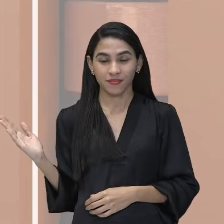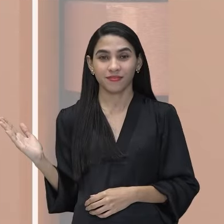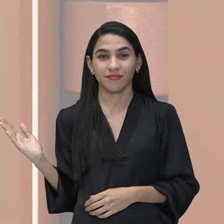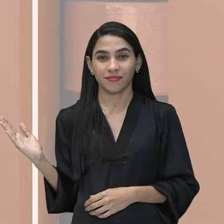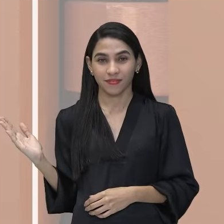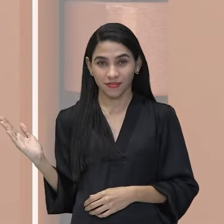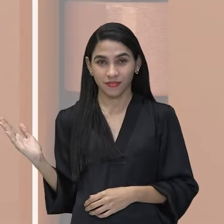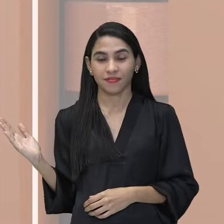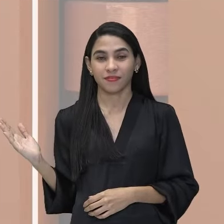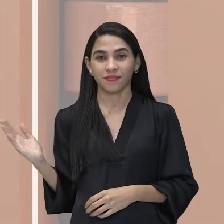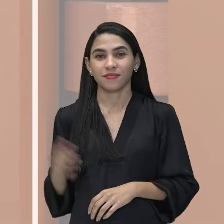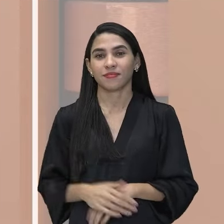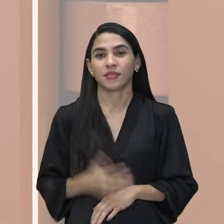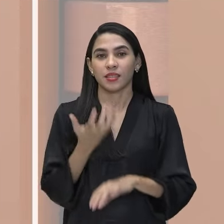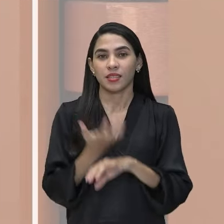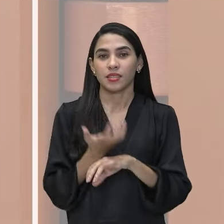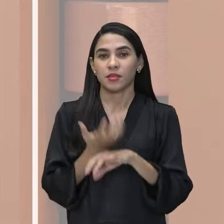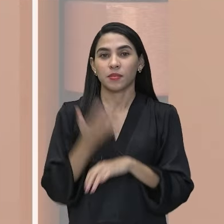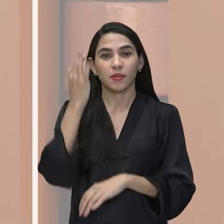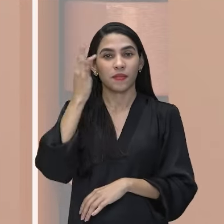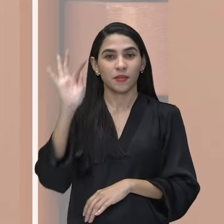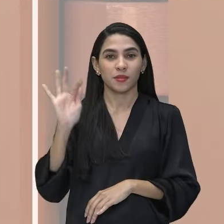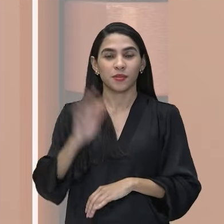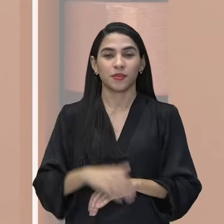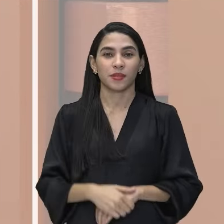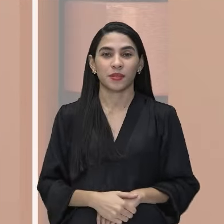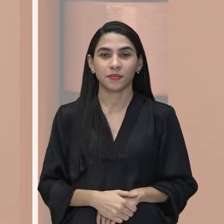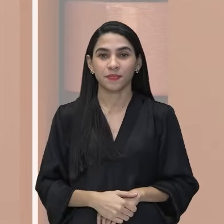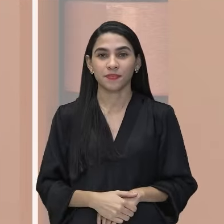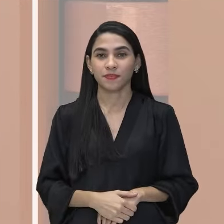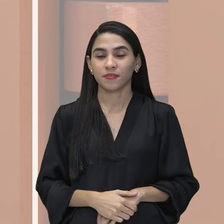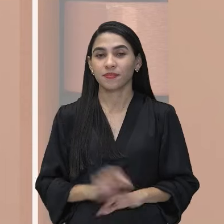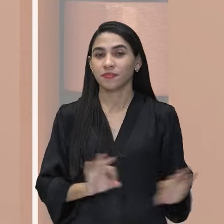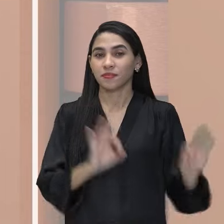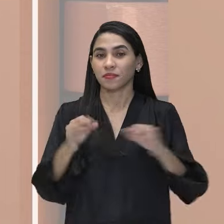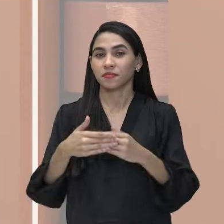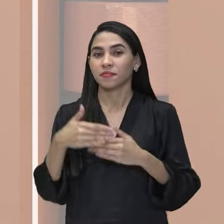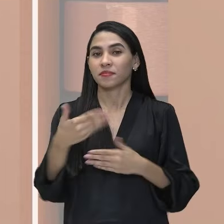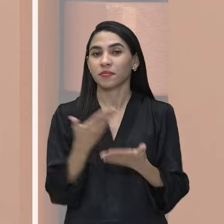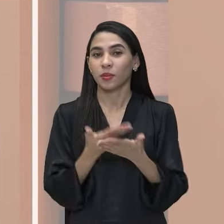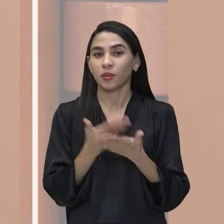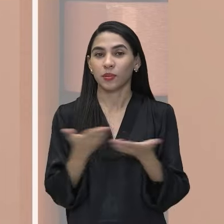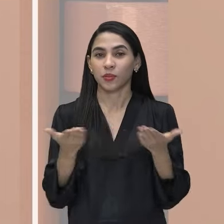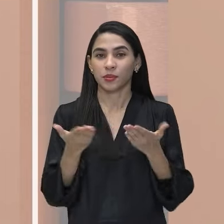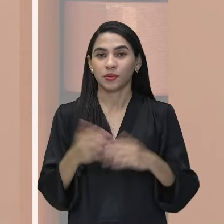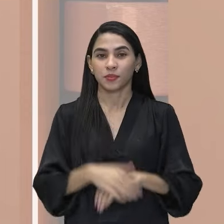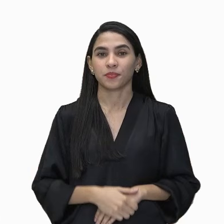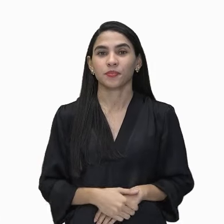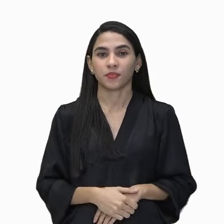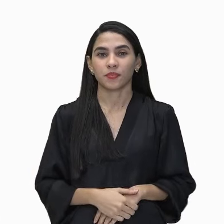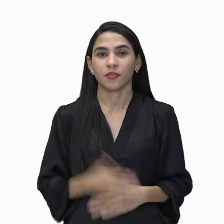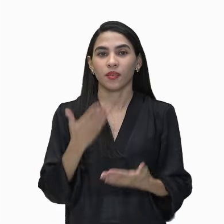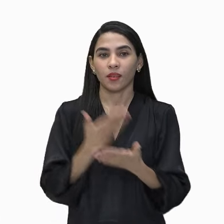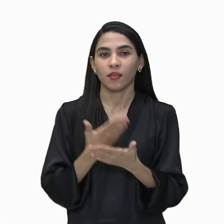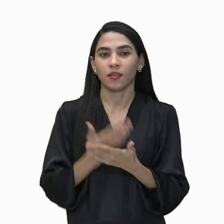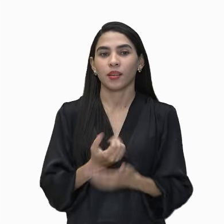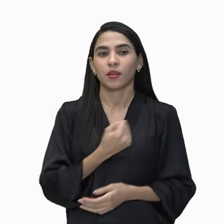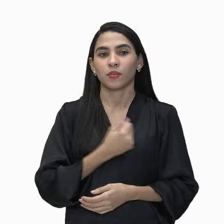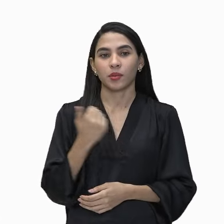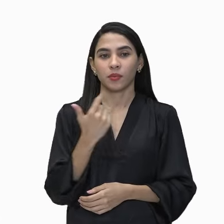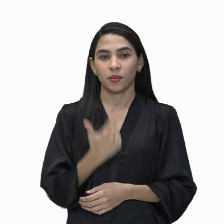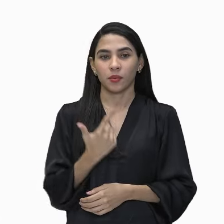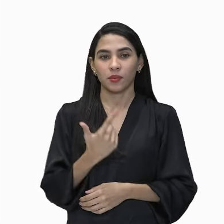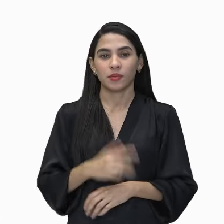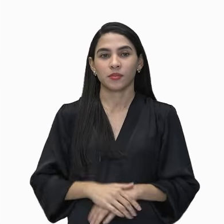Rosângelo Assis, de Filosofia. Vamos ver o que vai acontecer nessa aula? É a aula de número